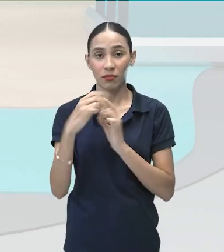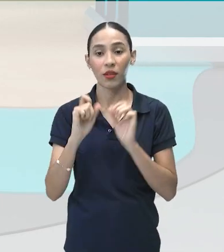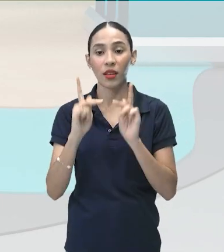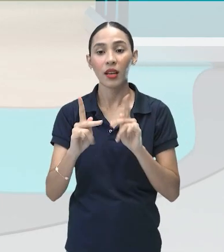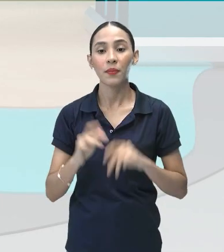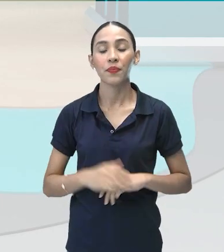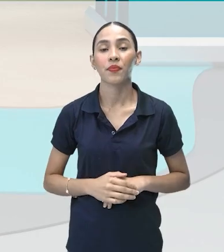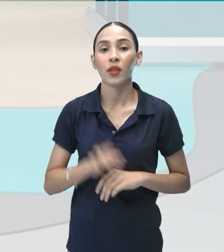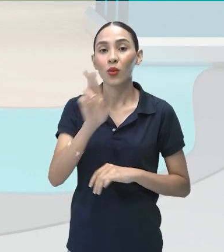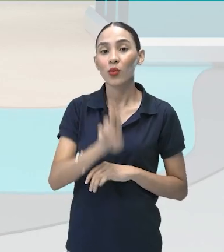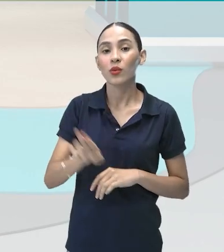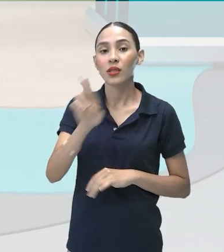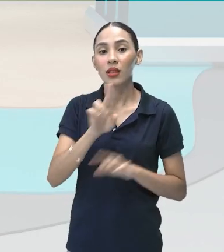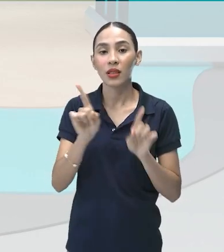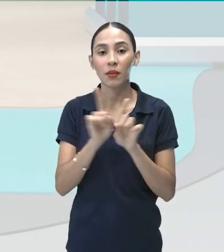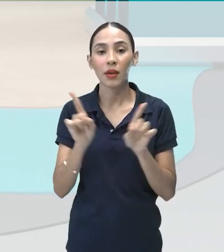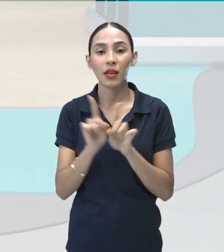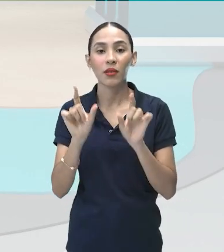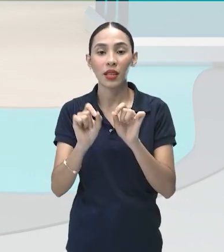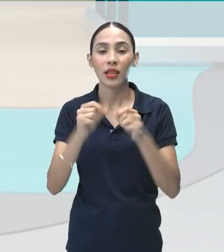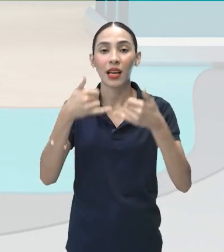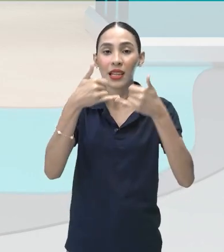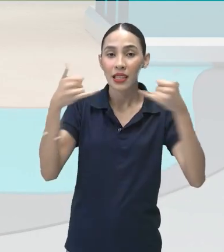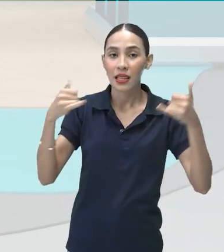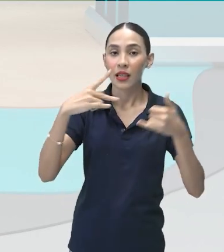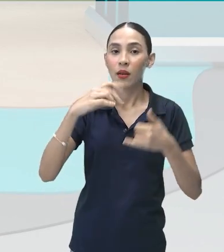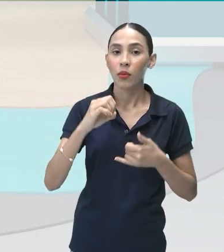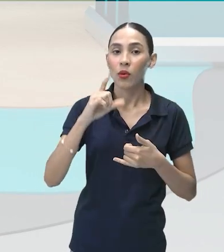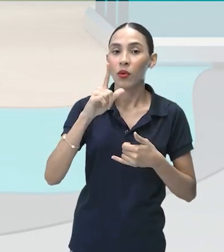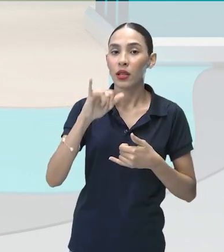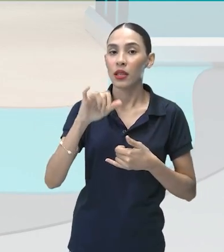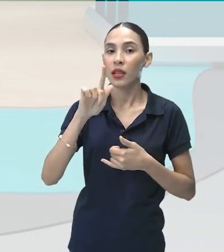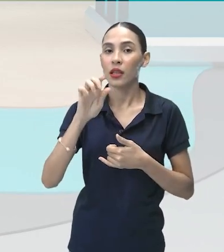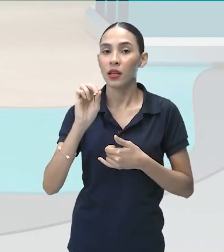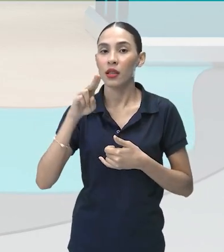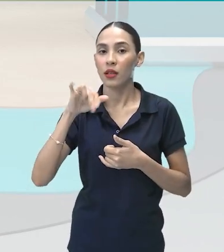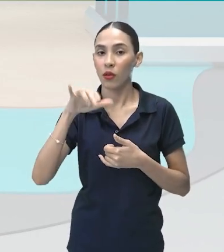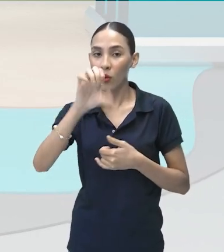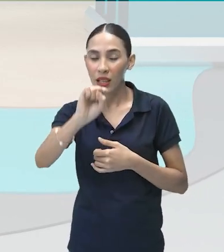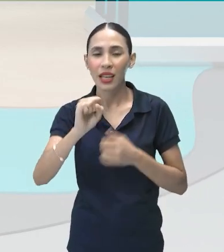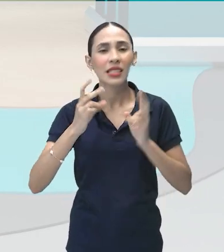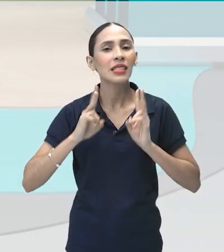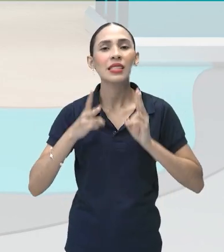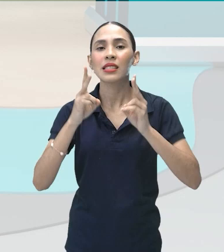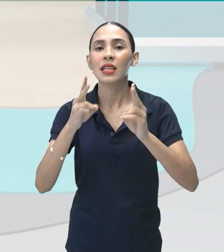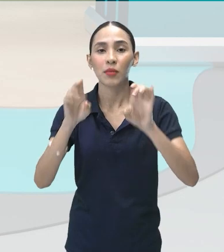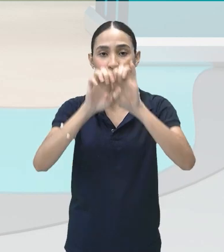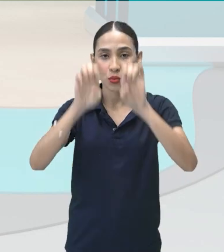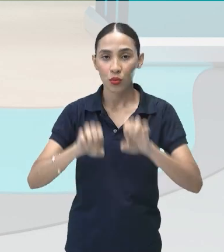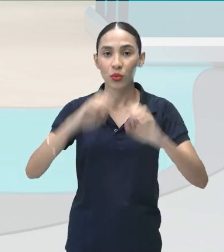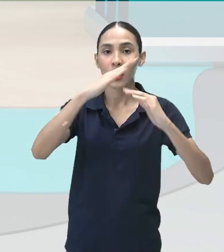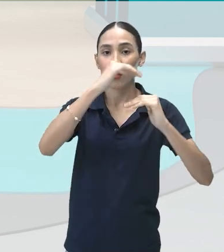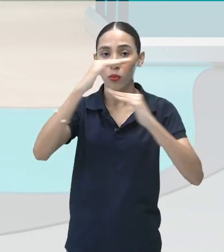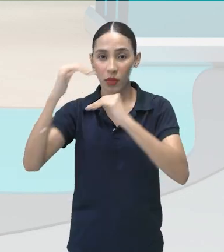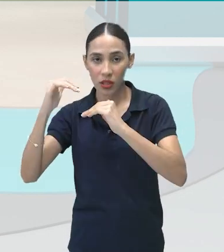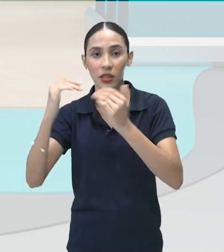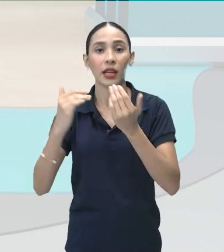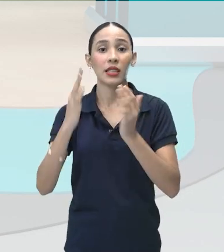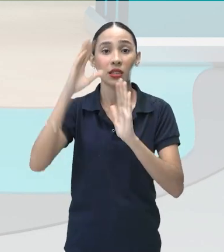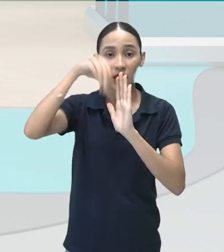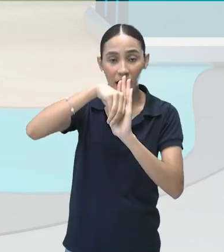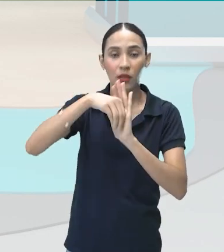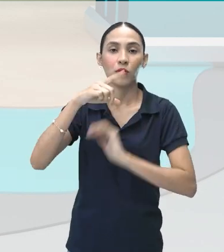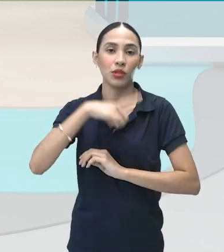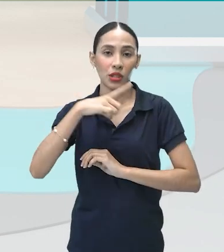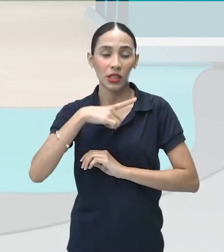tá? Utilizando linhas poligonais, onduladas, sempre essa forma cubista estava presente. E aí,